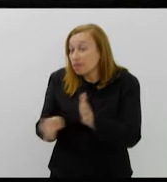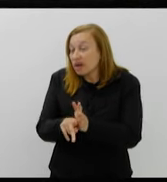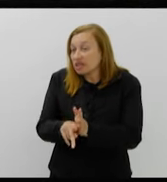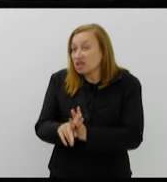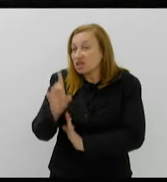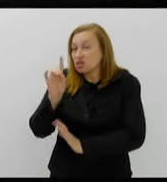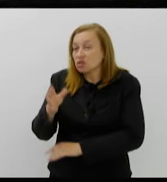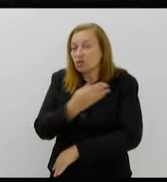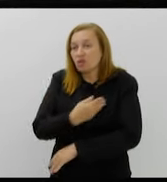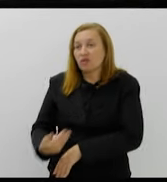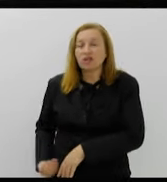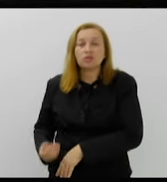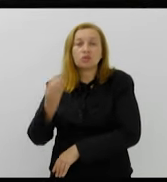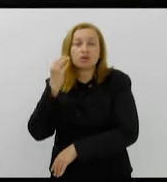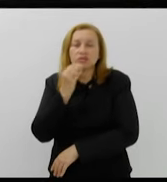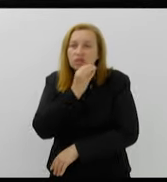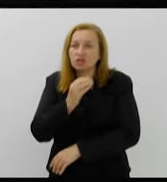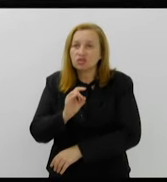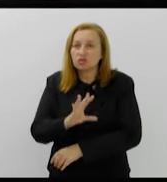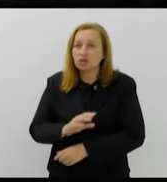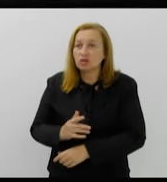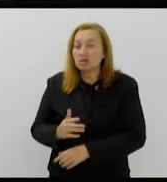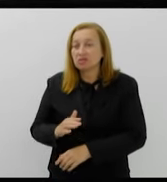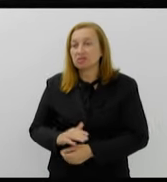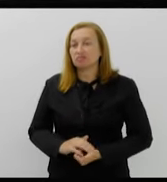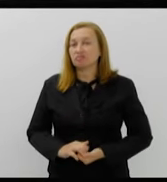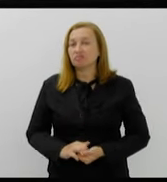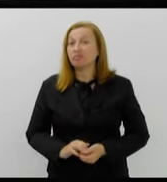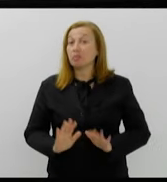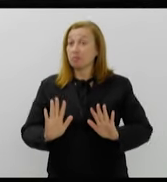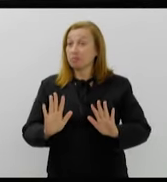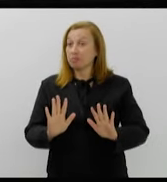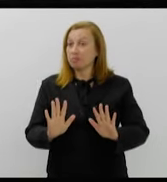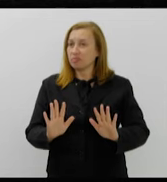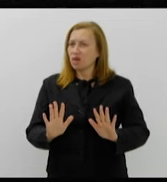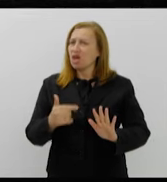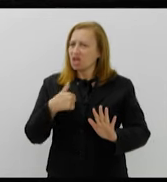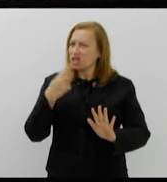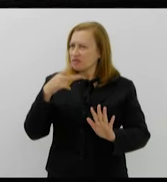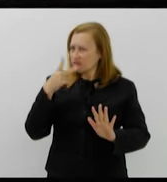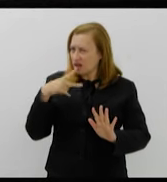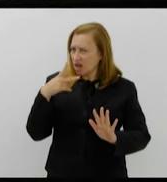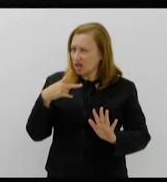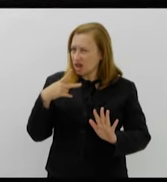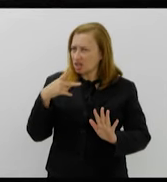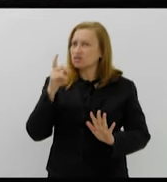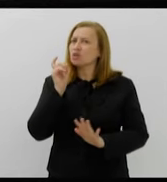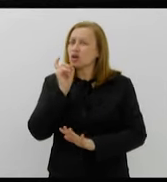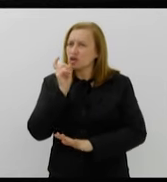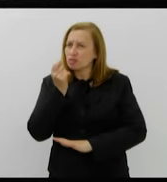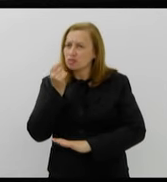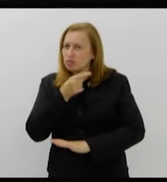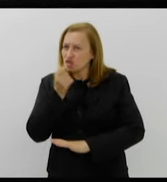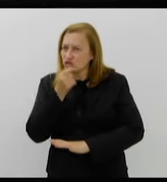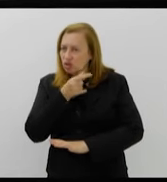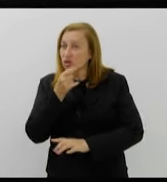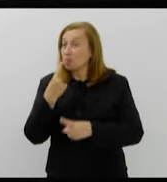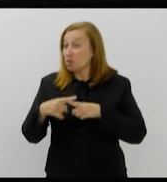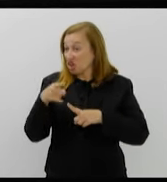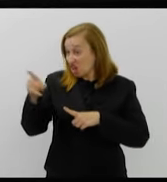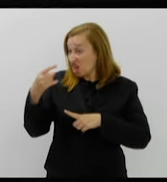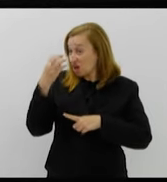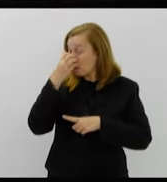Estado Cláudio Castro e de mais de ninguém Aliás ele tem dito de forma mentirosa porque também é Pinóquio é